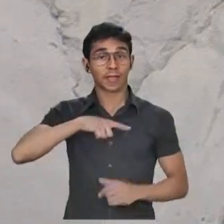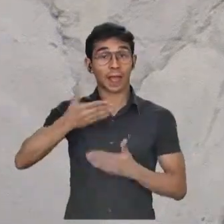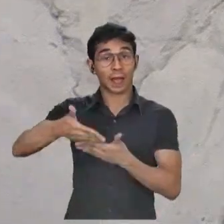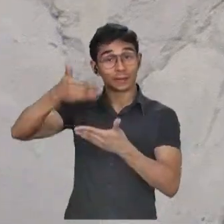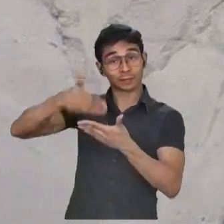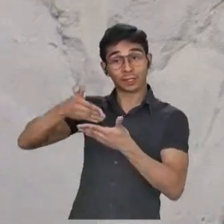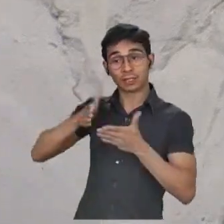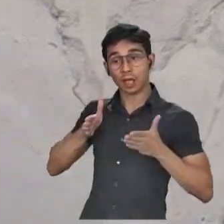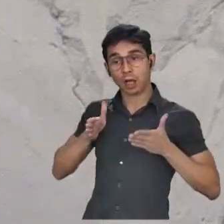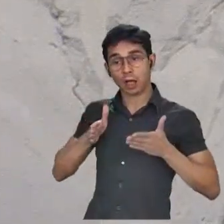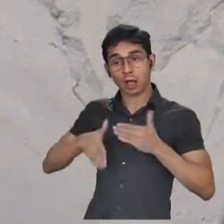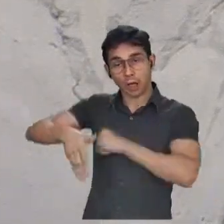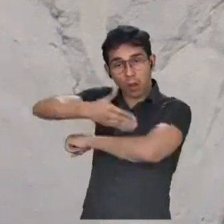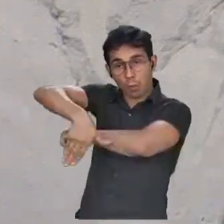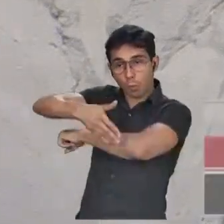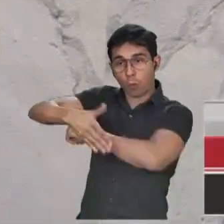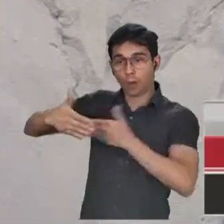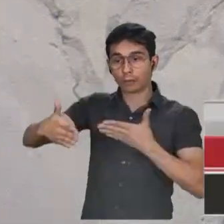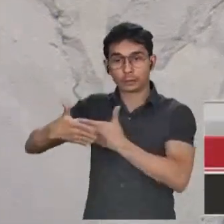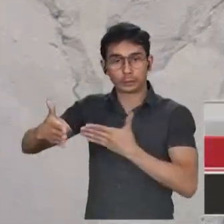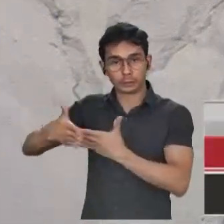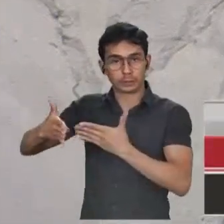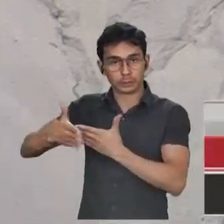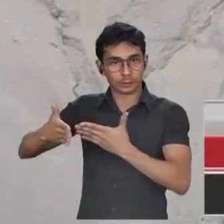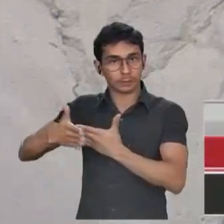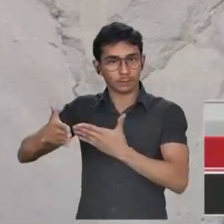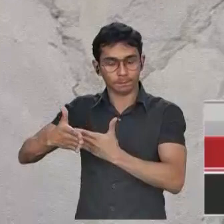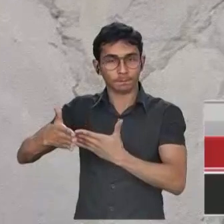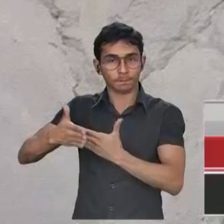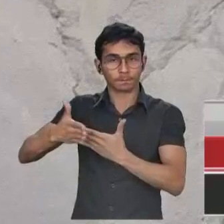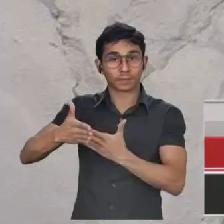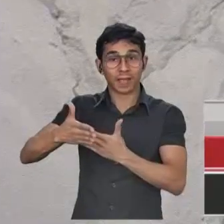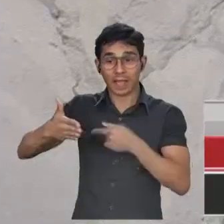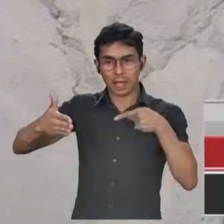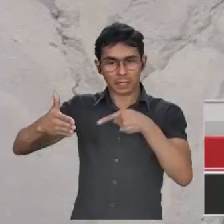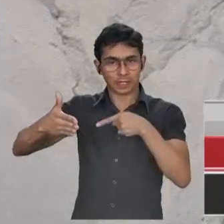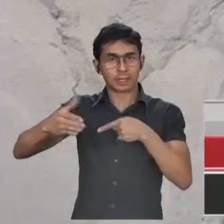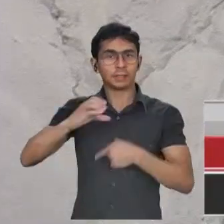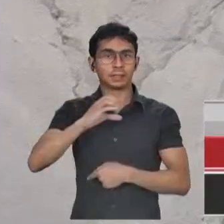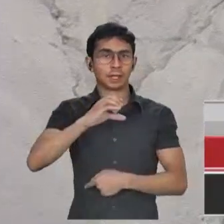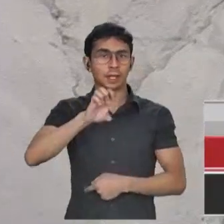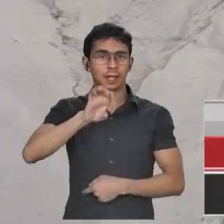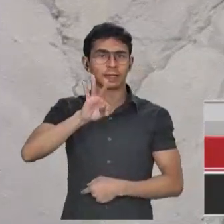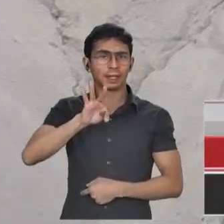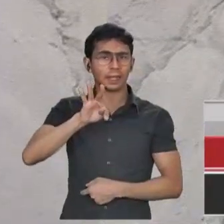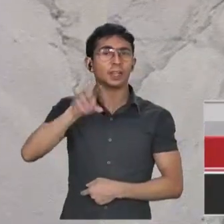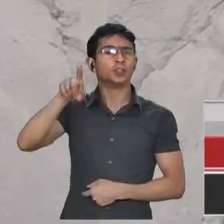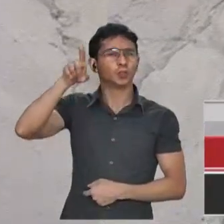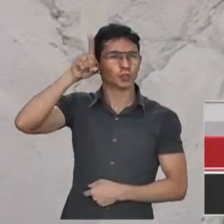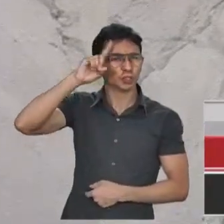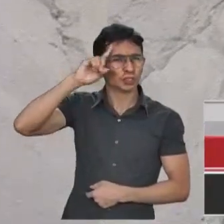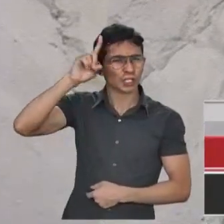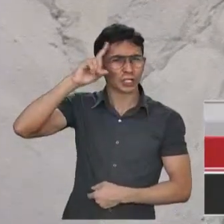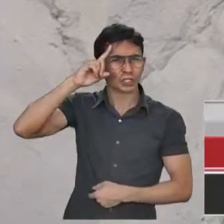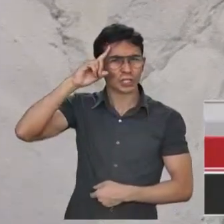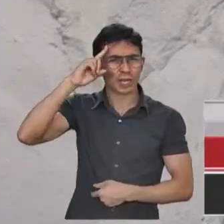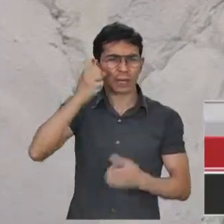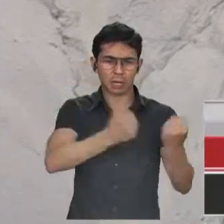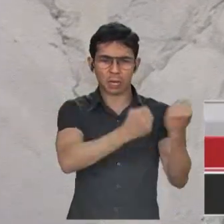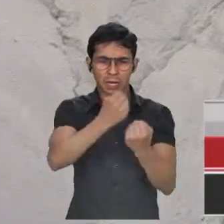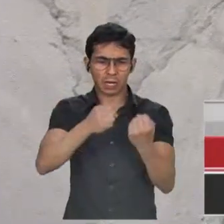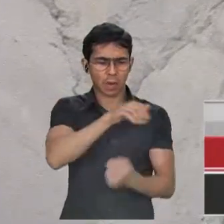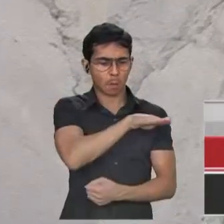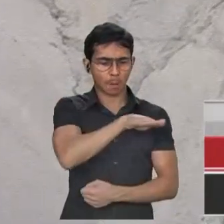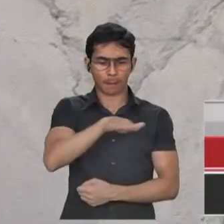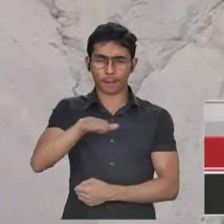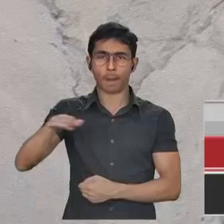do condomínio onde moro ali atrás a 70 todo dia lá rebocando veículos e multando veículos numa rua